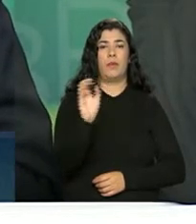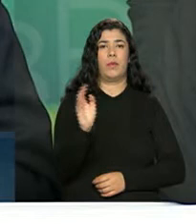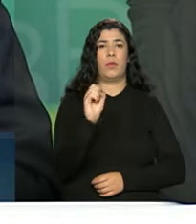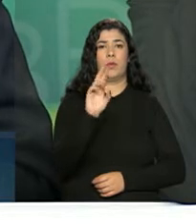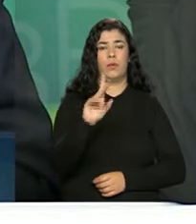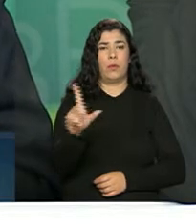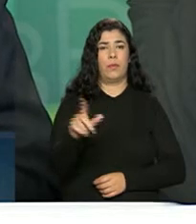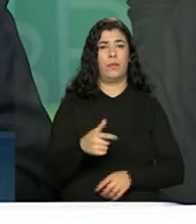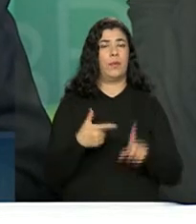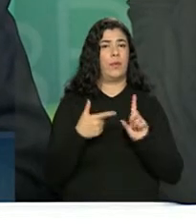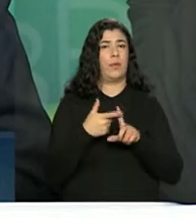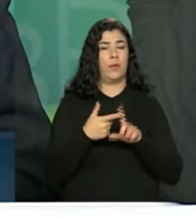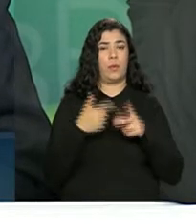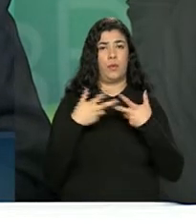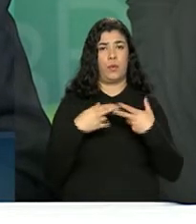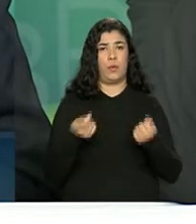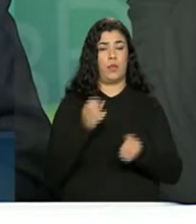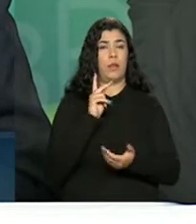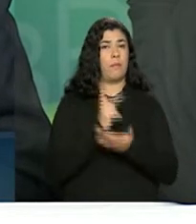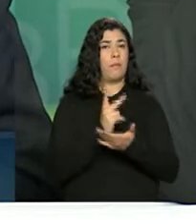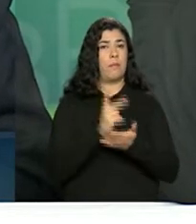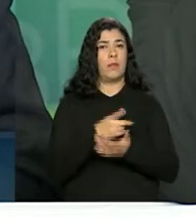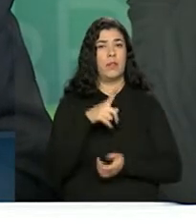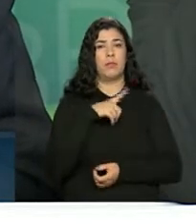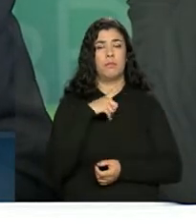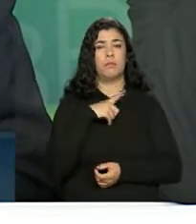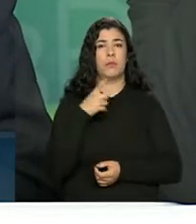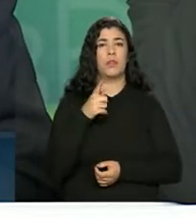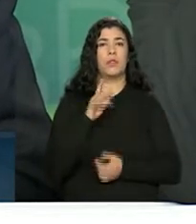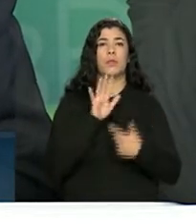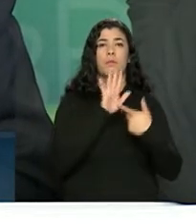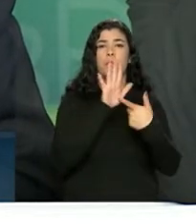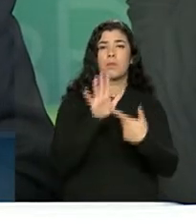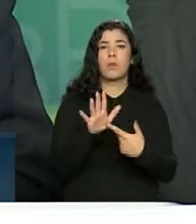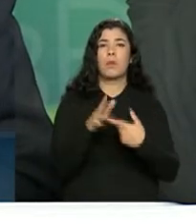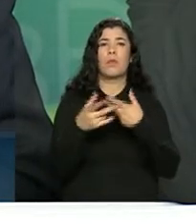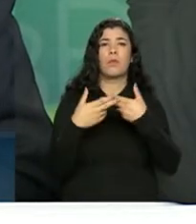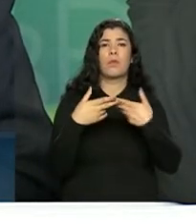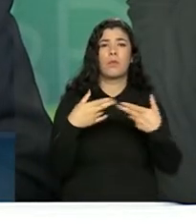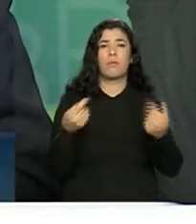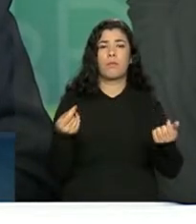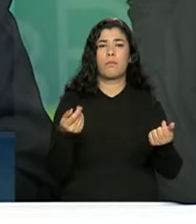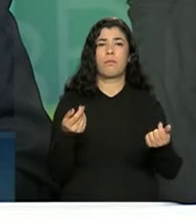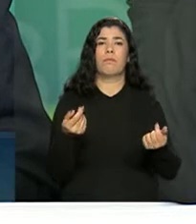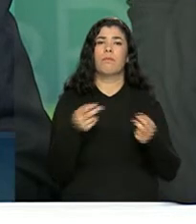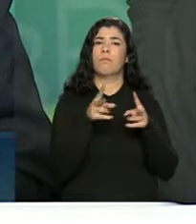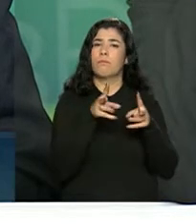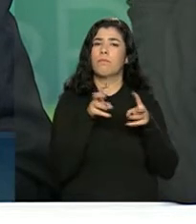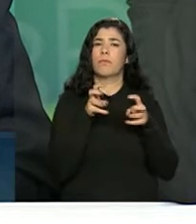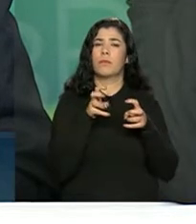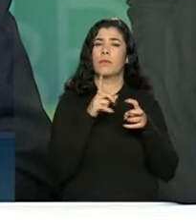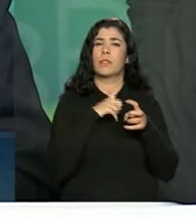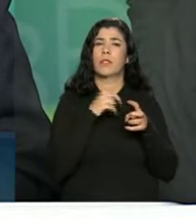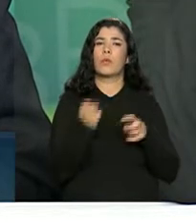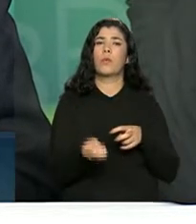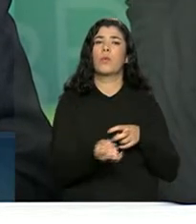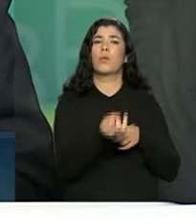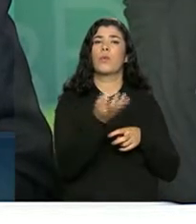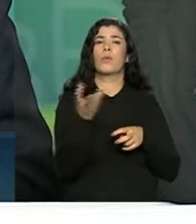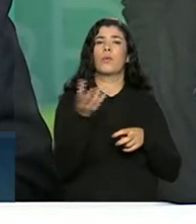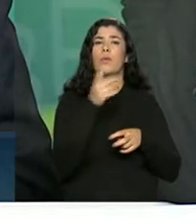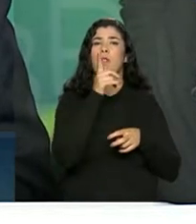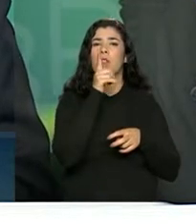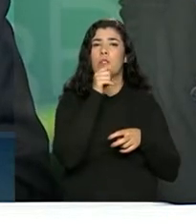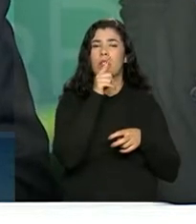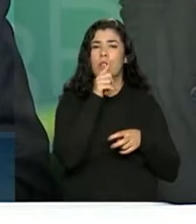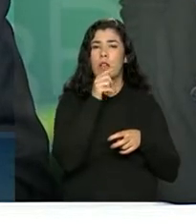questão é que mesmo tendo esses sinais de uma quantidade de água